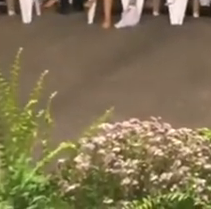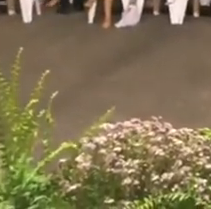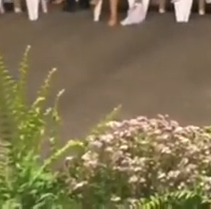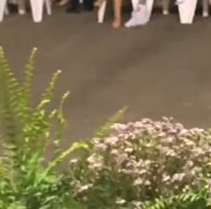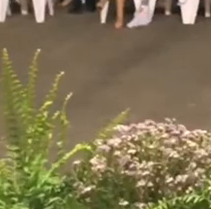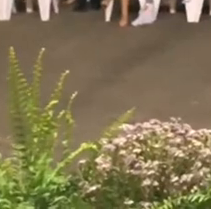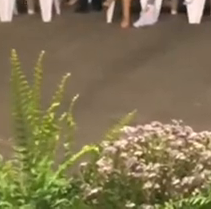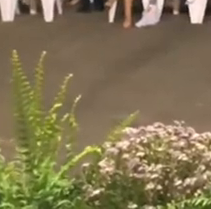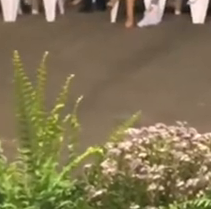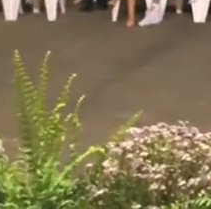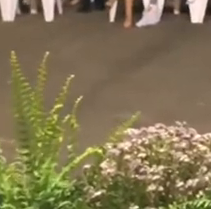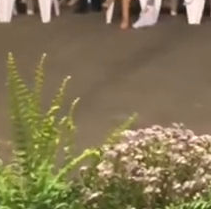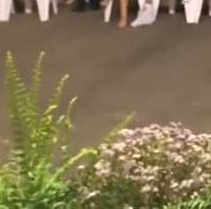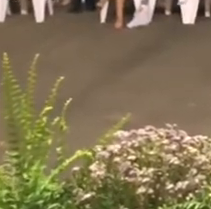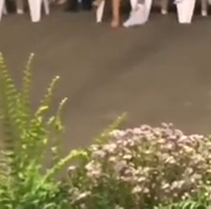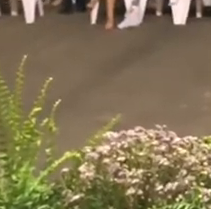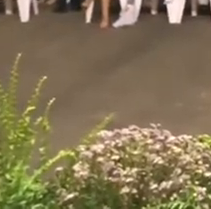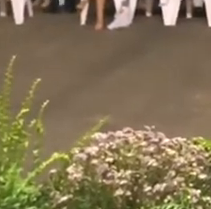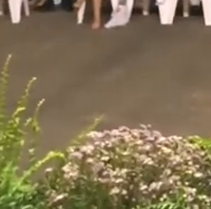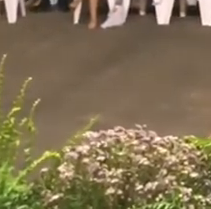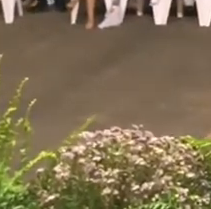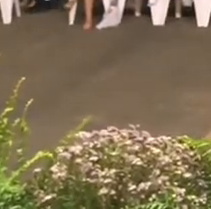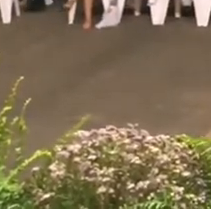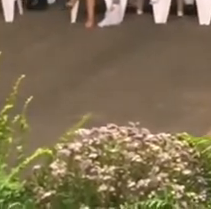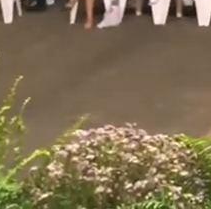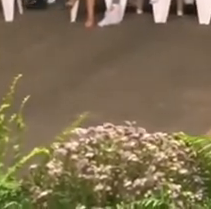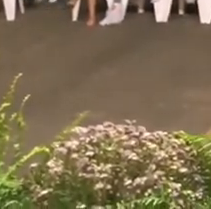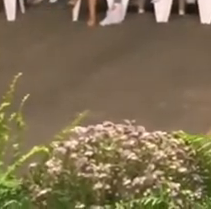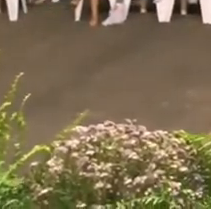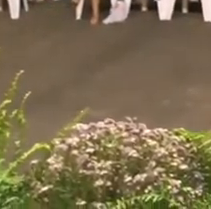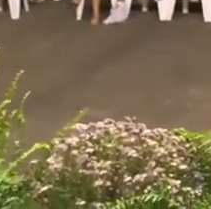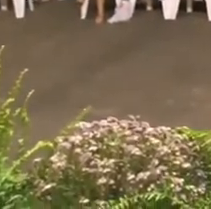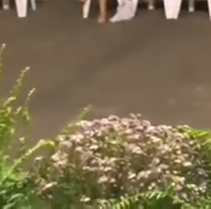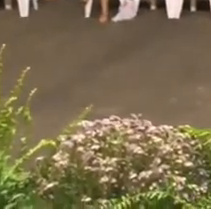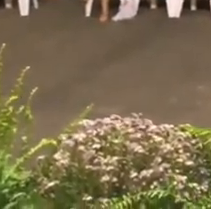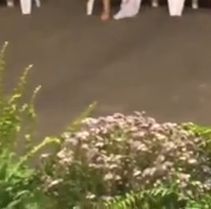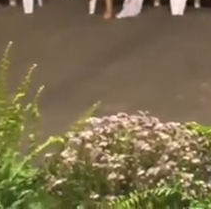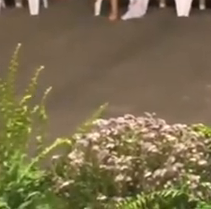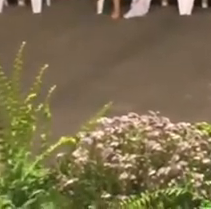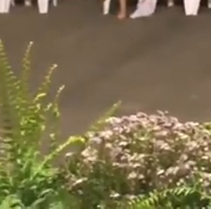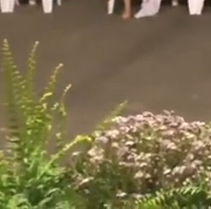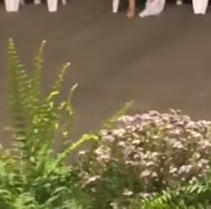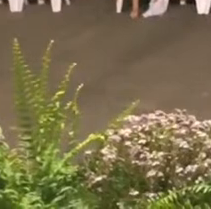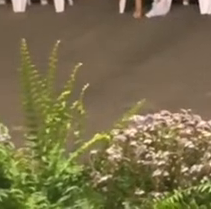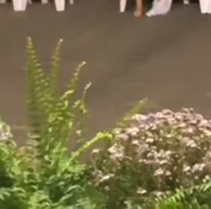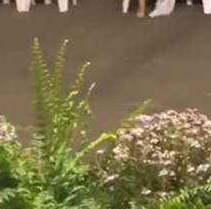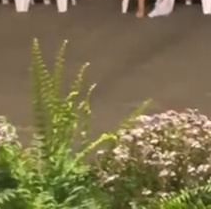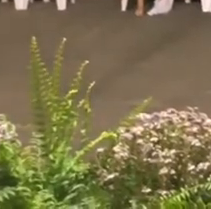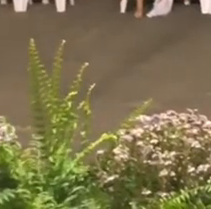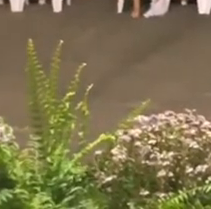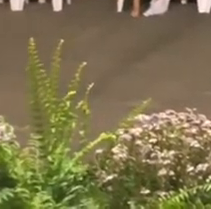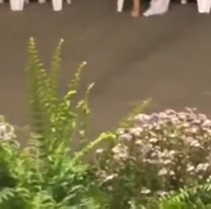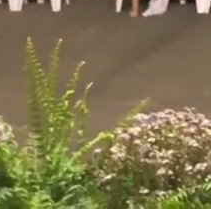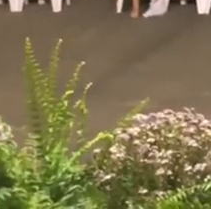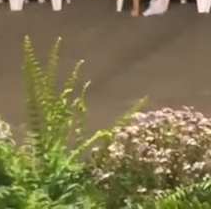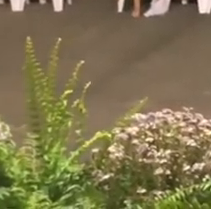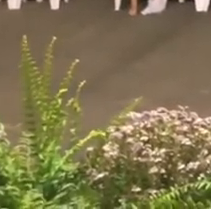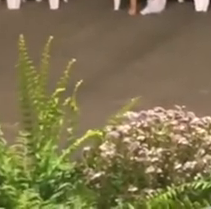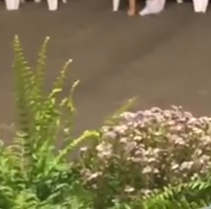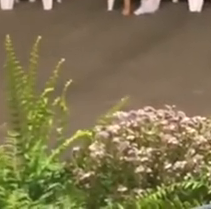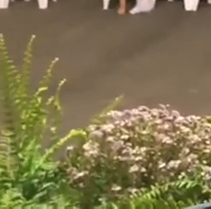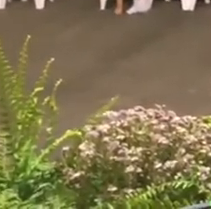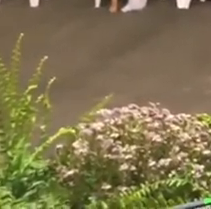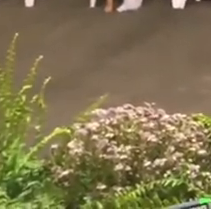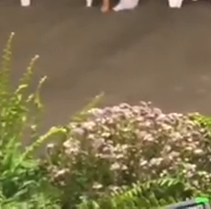Lopes a cantora Kelly Bianca ontem o pastor Renan Lopes e Josafá Souza e hoje sábado